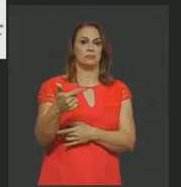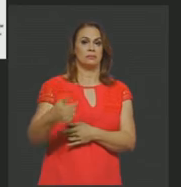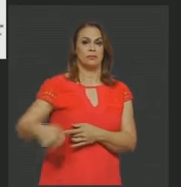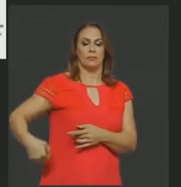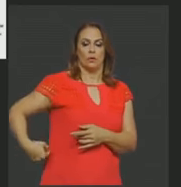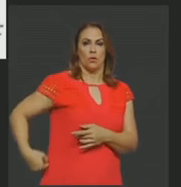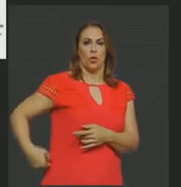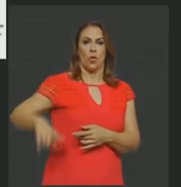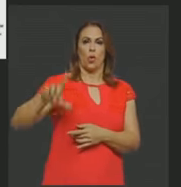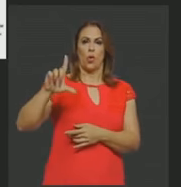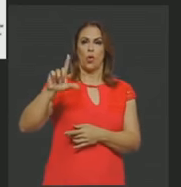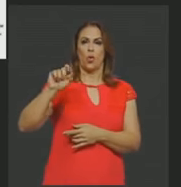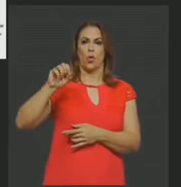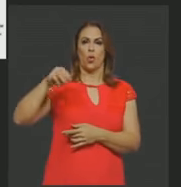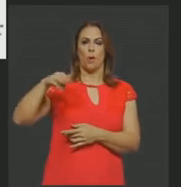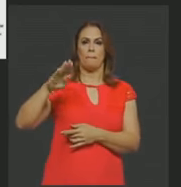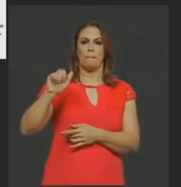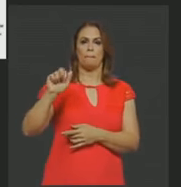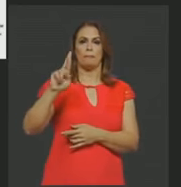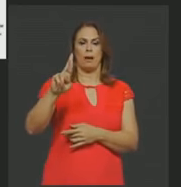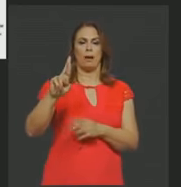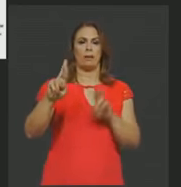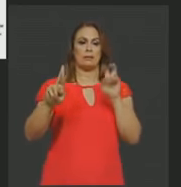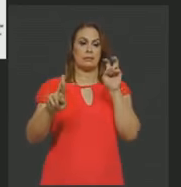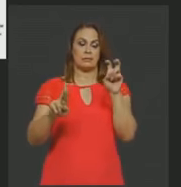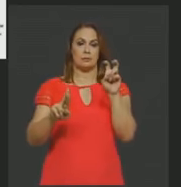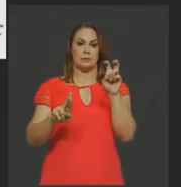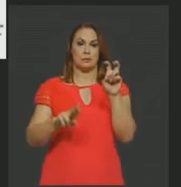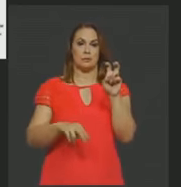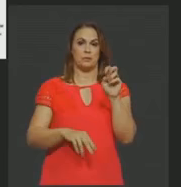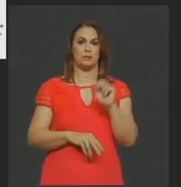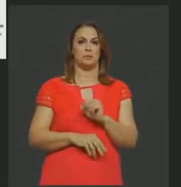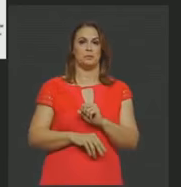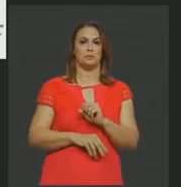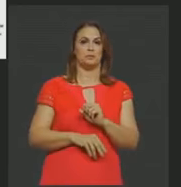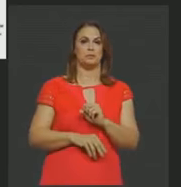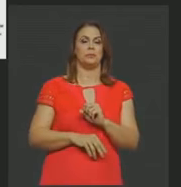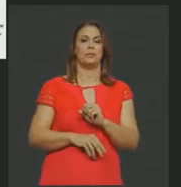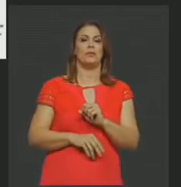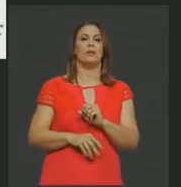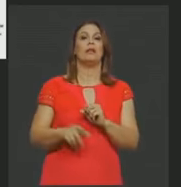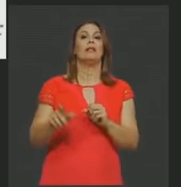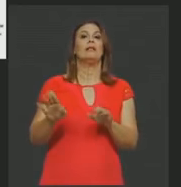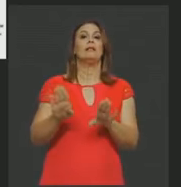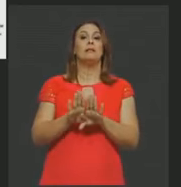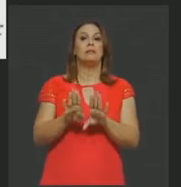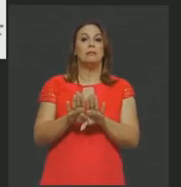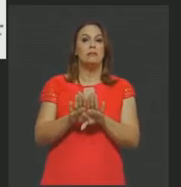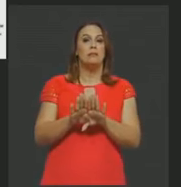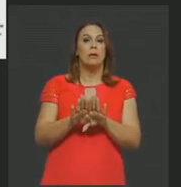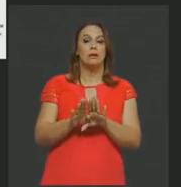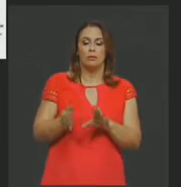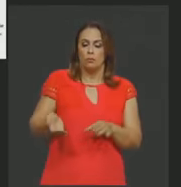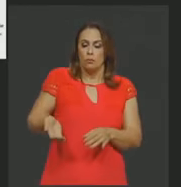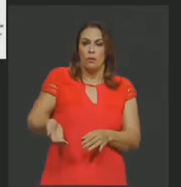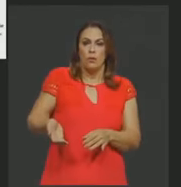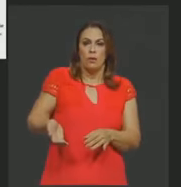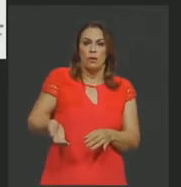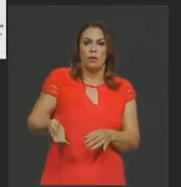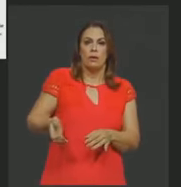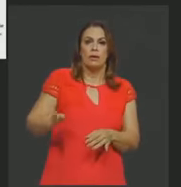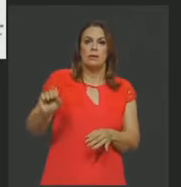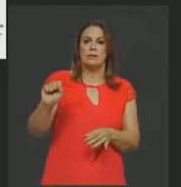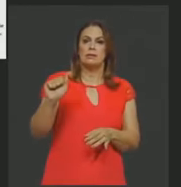Lombar, são 5 vértebras lombares. Nós temos as vértebras que são 5 da região do sacro e 4